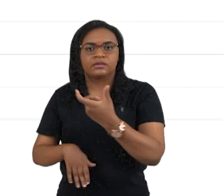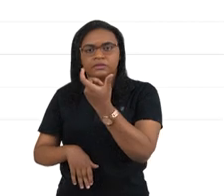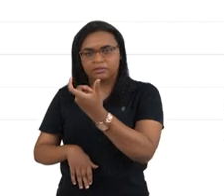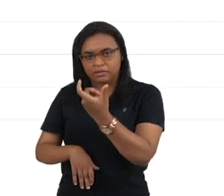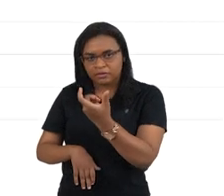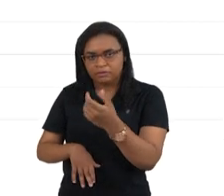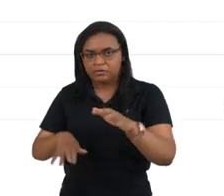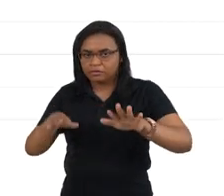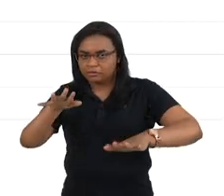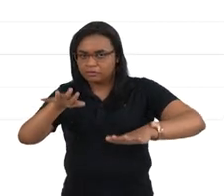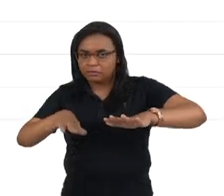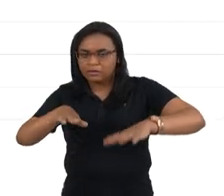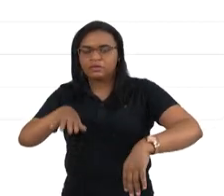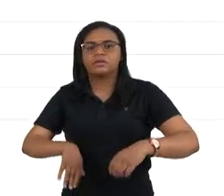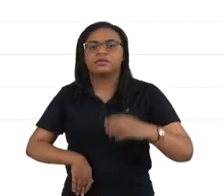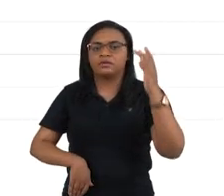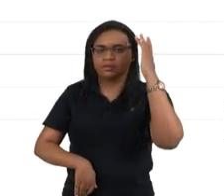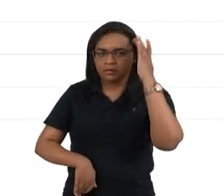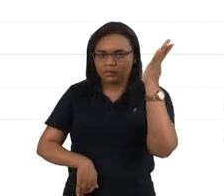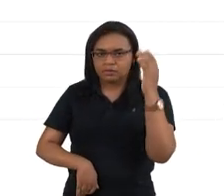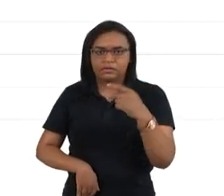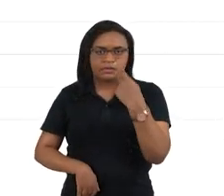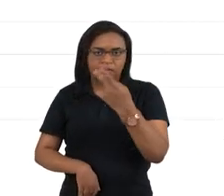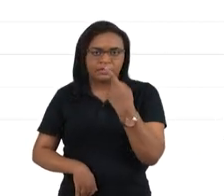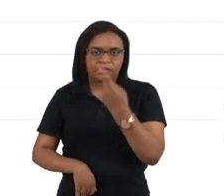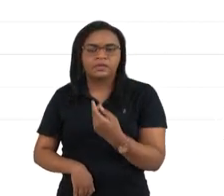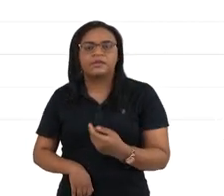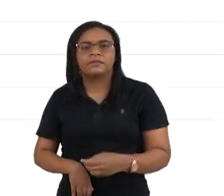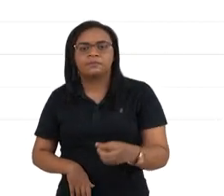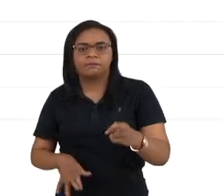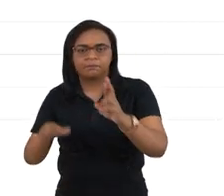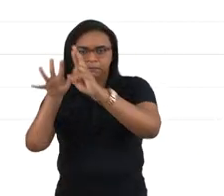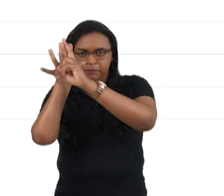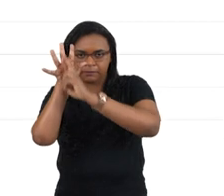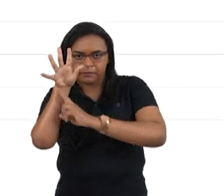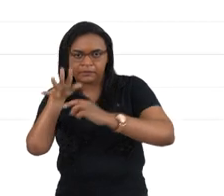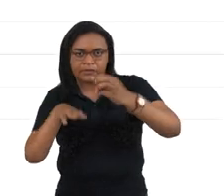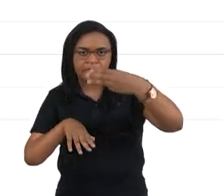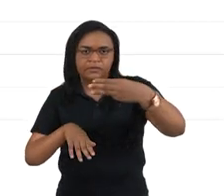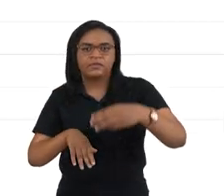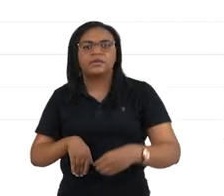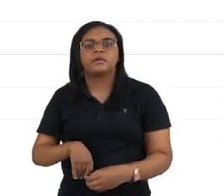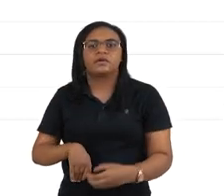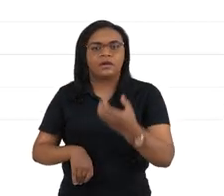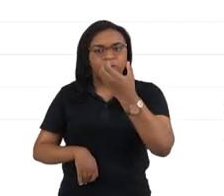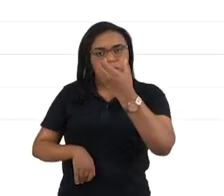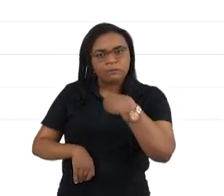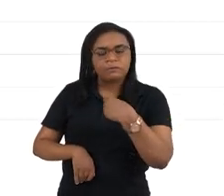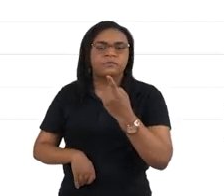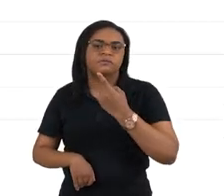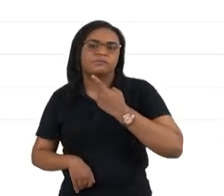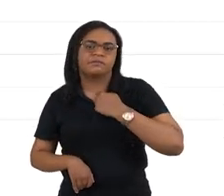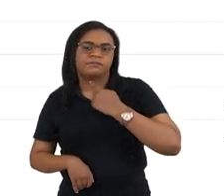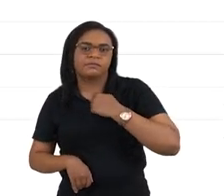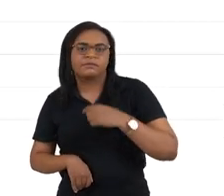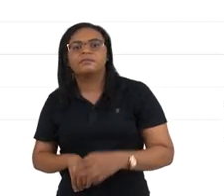simples. Ele fala o seguinte, ó, na regra de três, multiplica-se o fruto do desejo e divida-se pela medida,